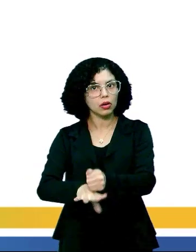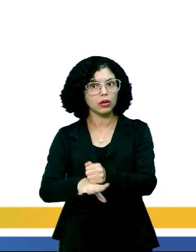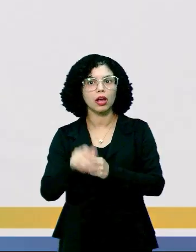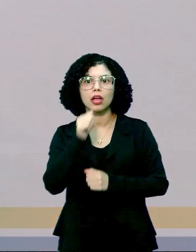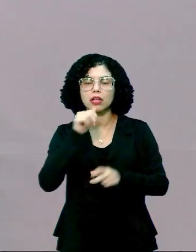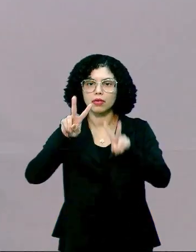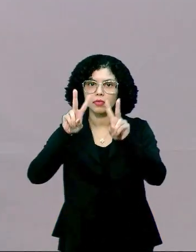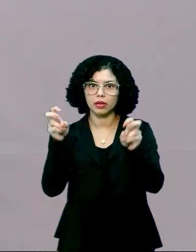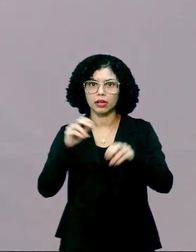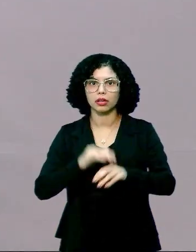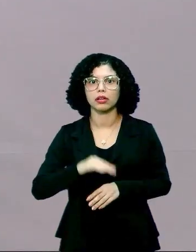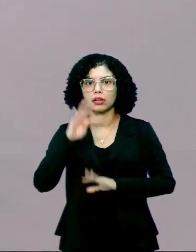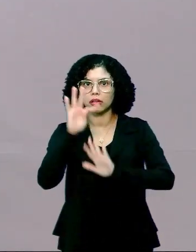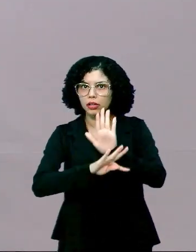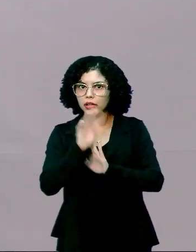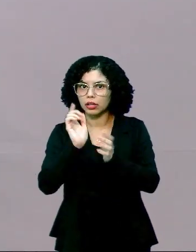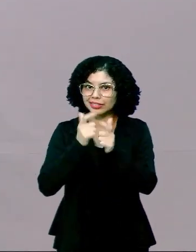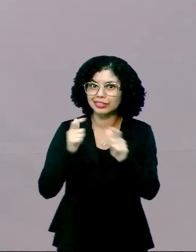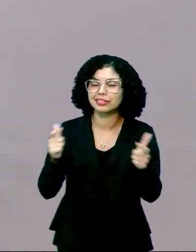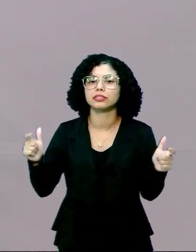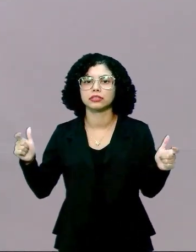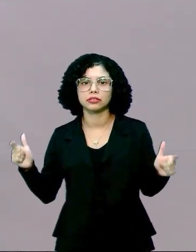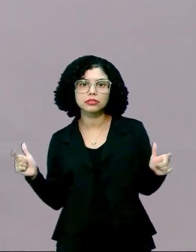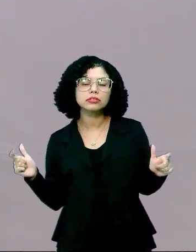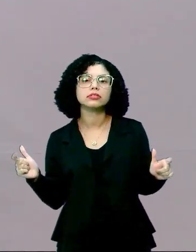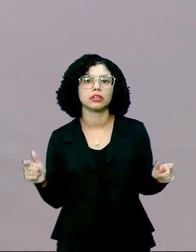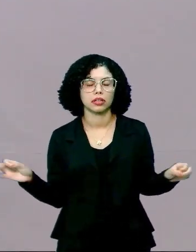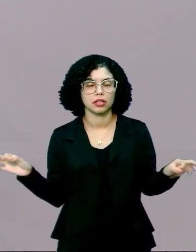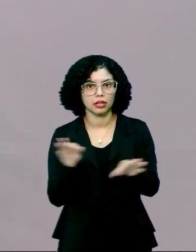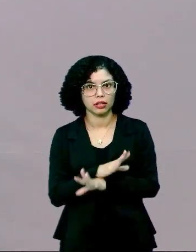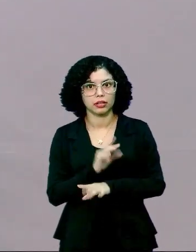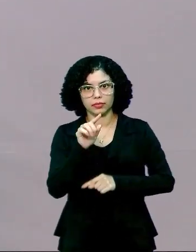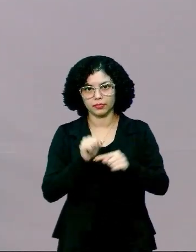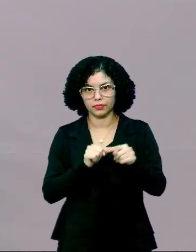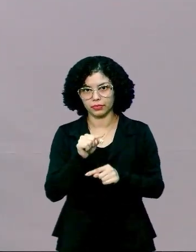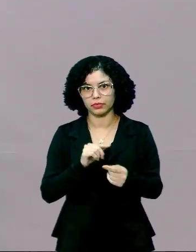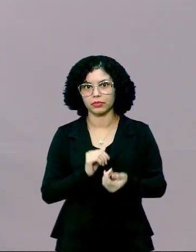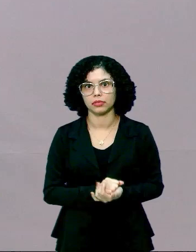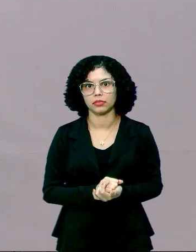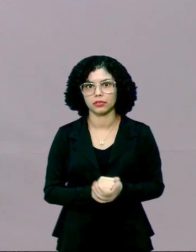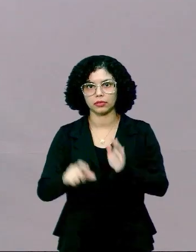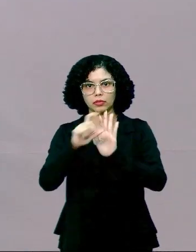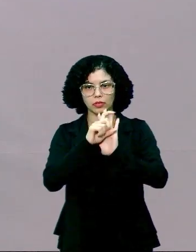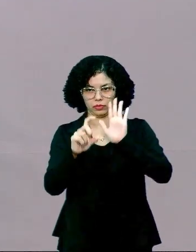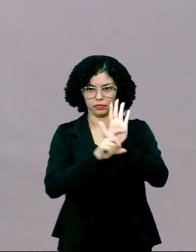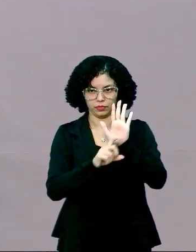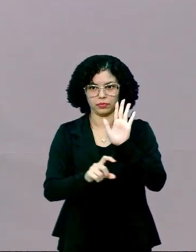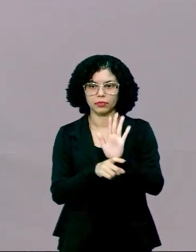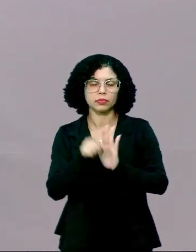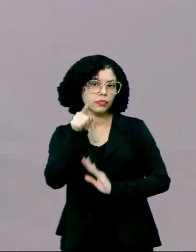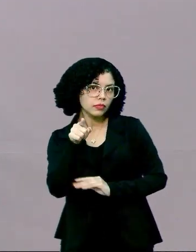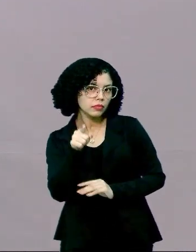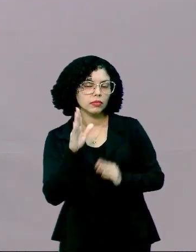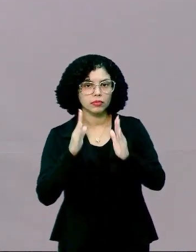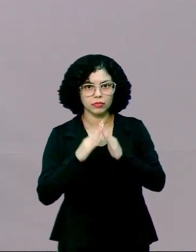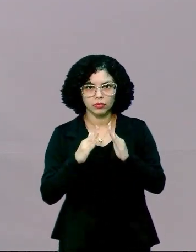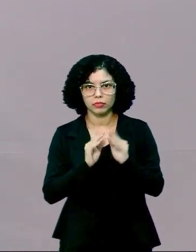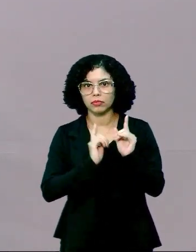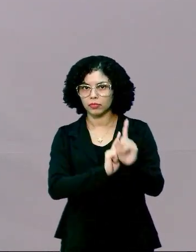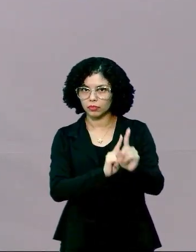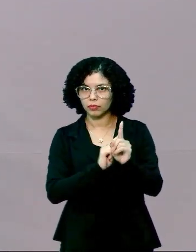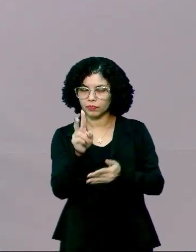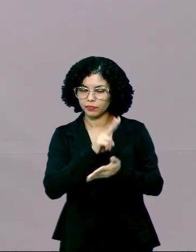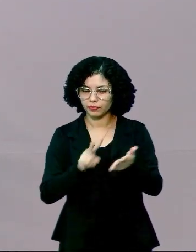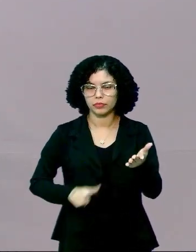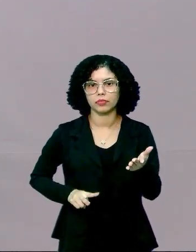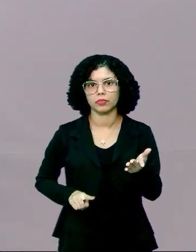O texto, ele é um pouco extenso, então eu acabei dividindo aí em partes, então vocês aí de casa vão acompanhando